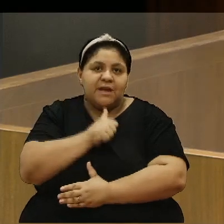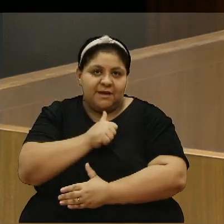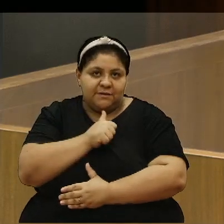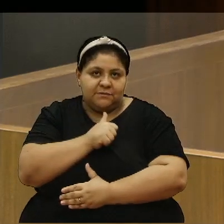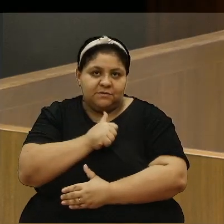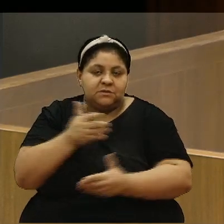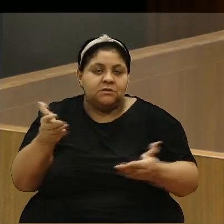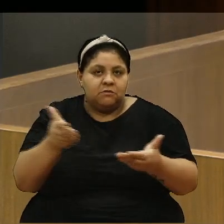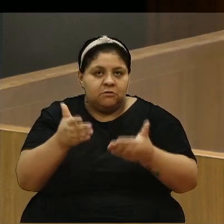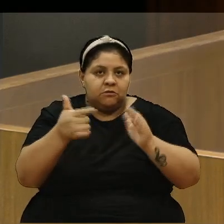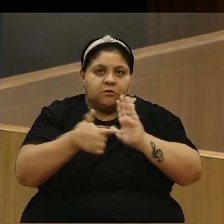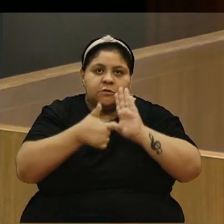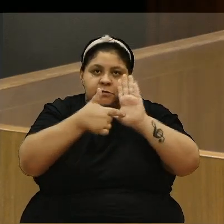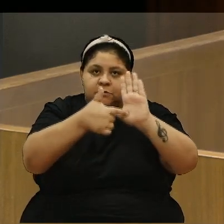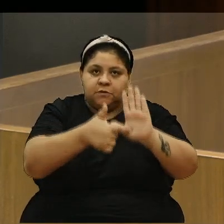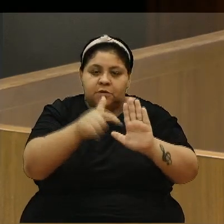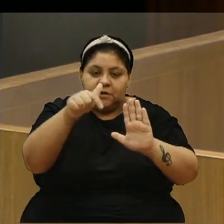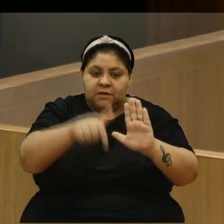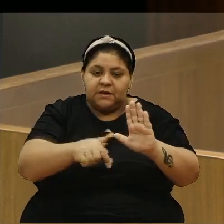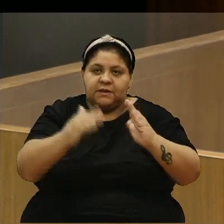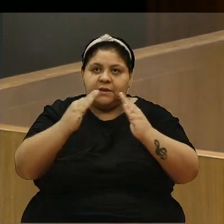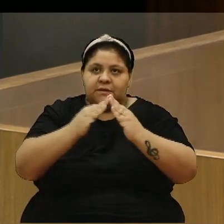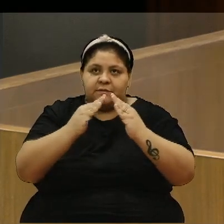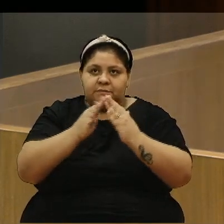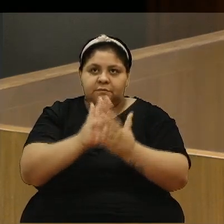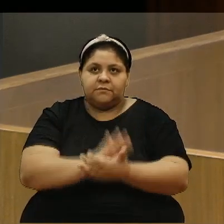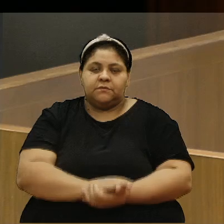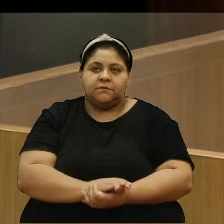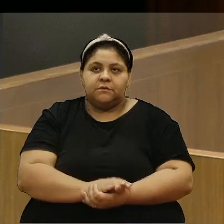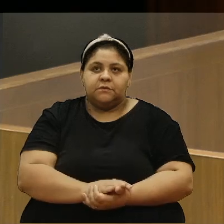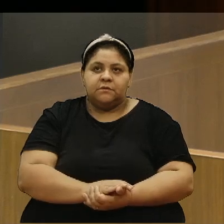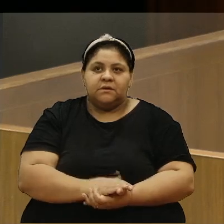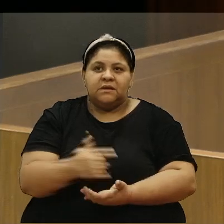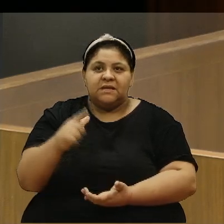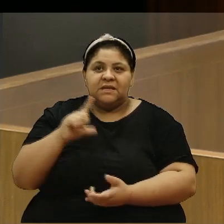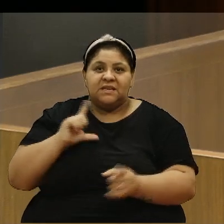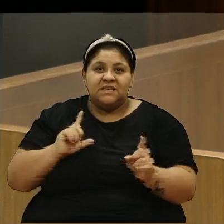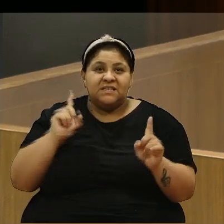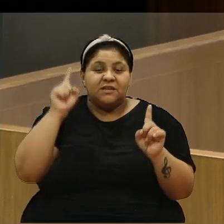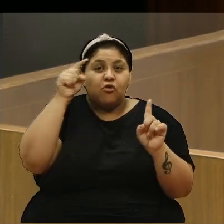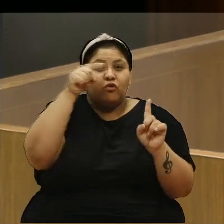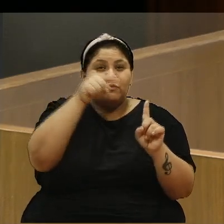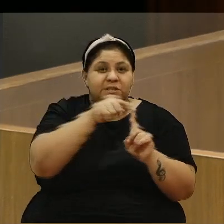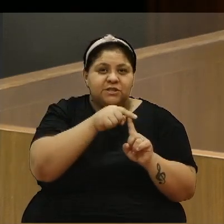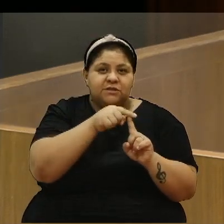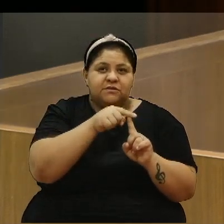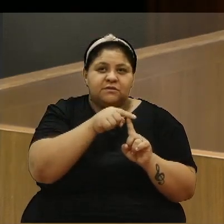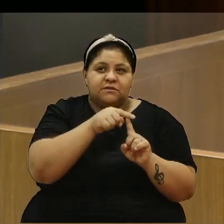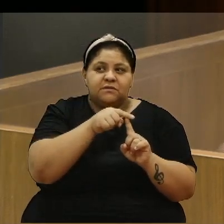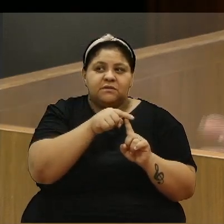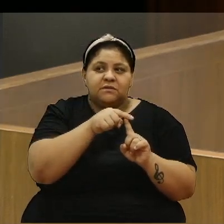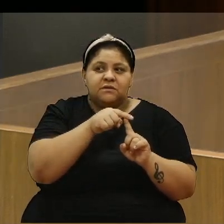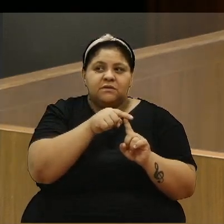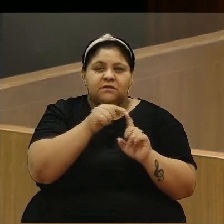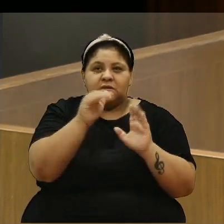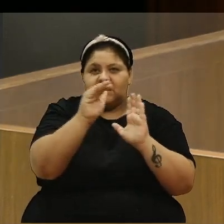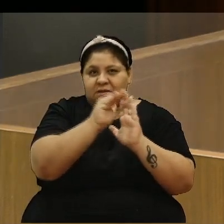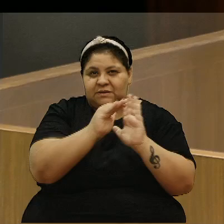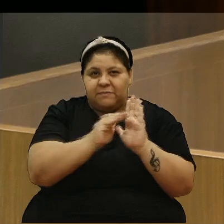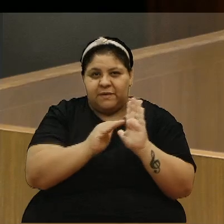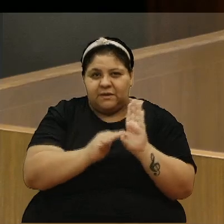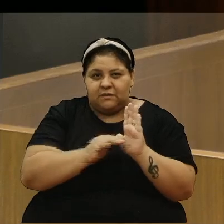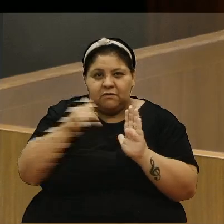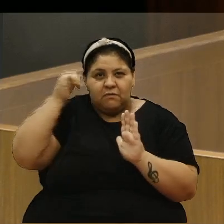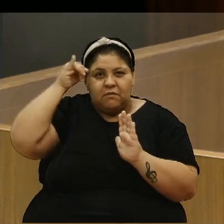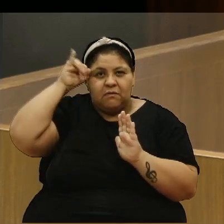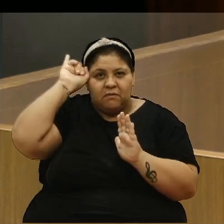já apresentamos ele aqui na casa. Ele visa e ele atinge este plano de prevenção